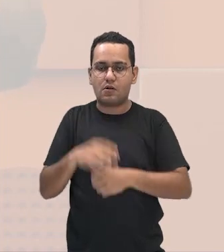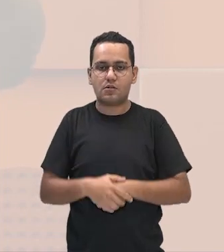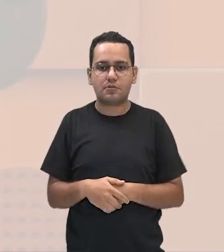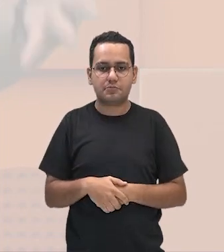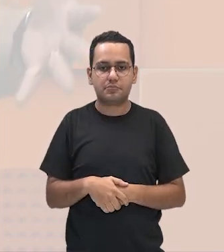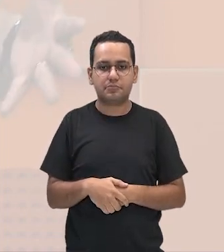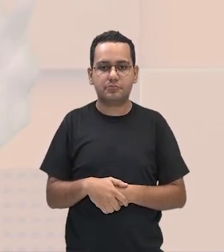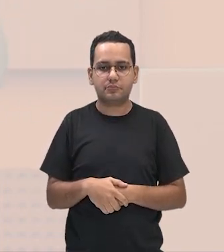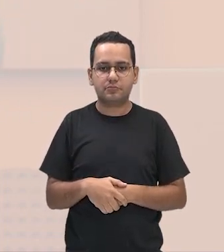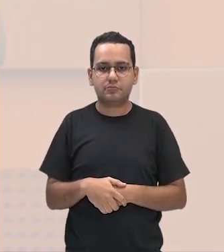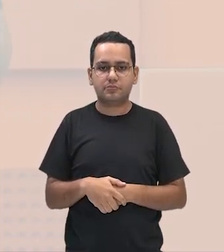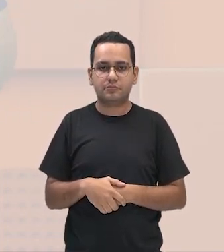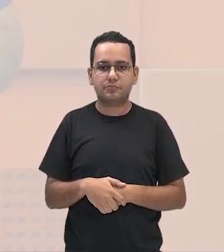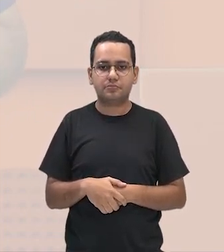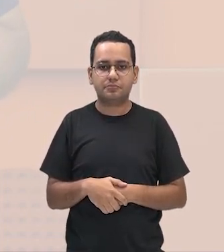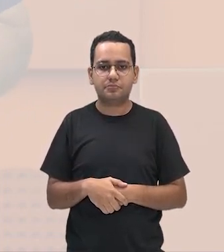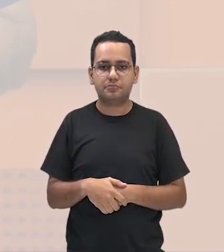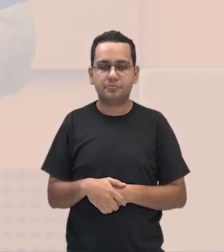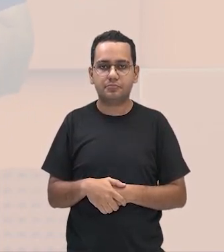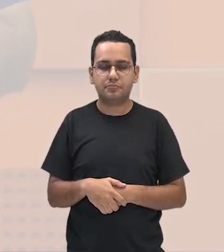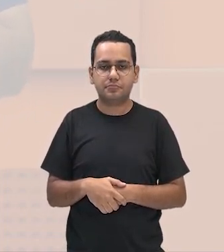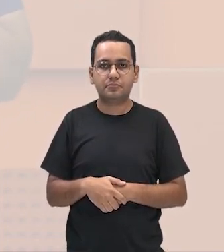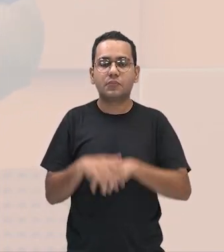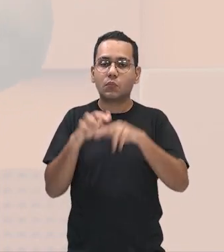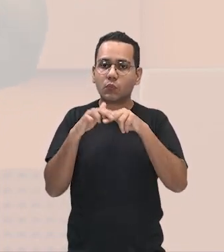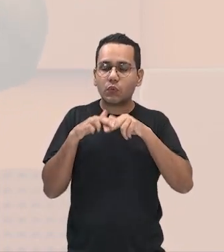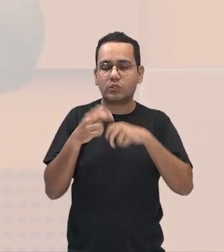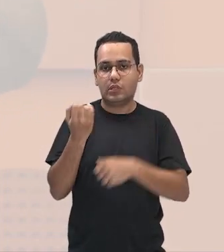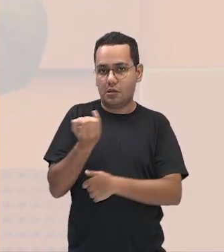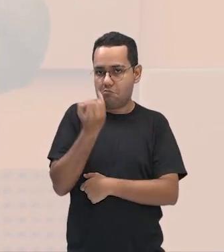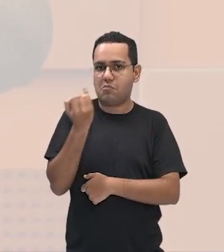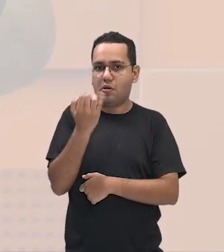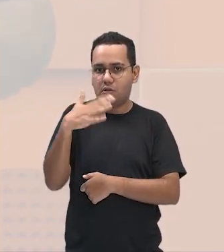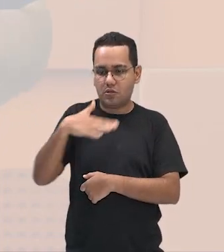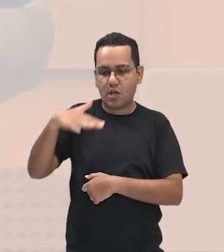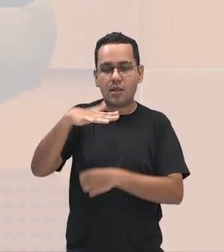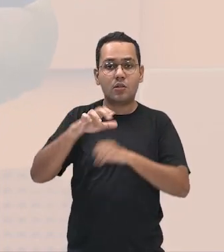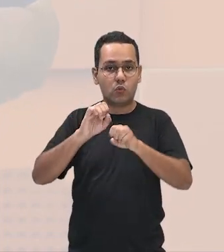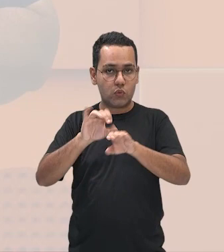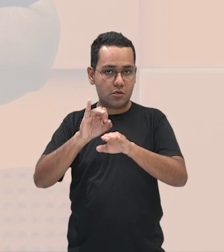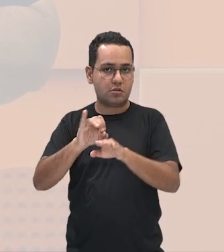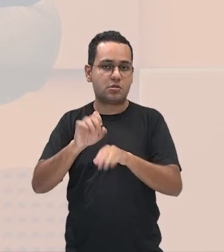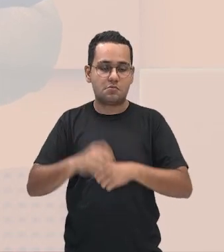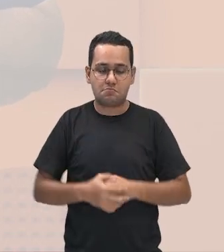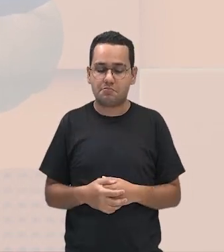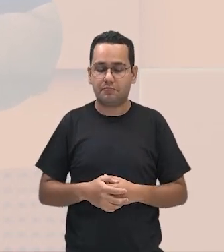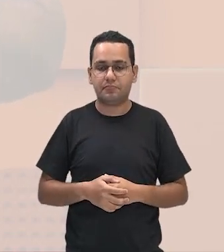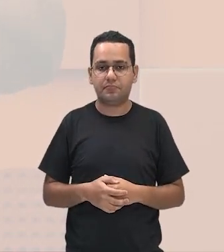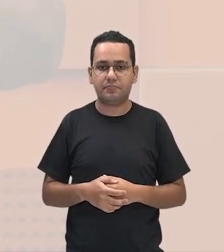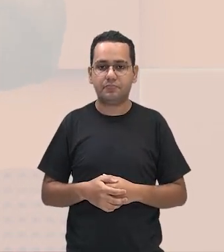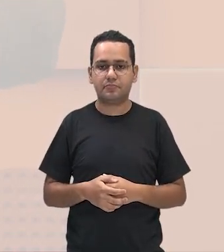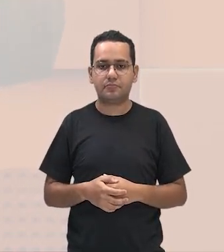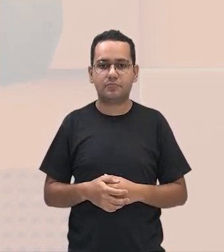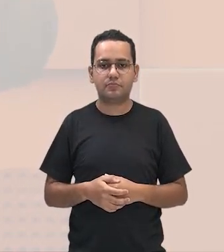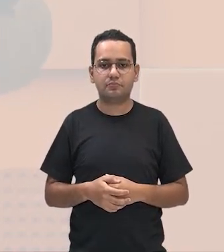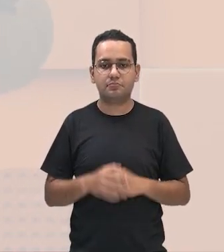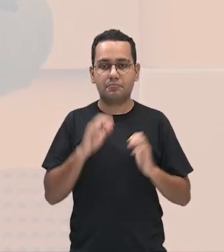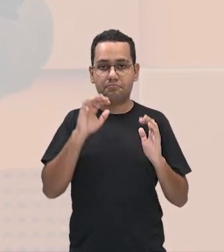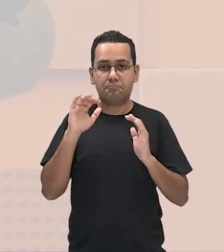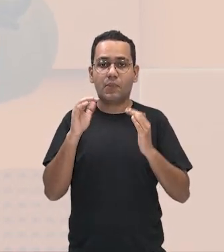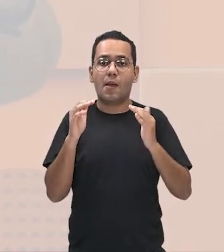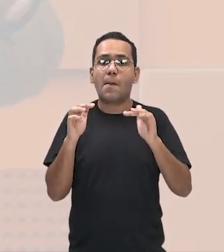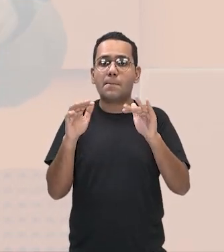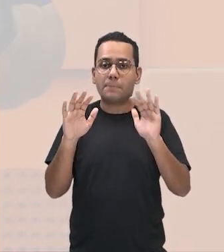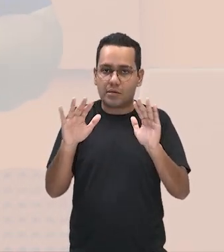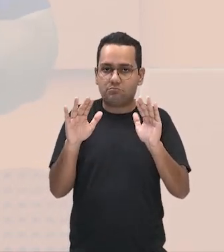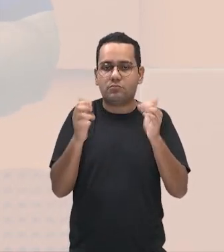essa importância, então, que eles dão ao ensinamento. E, claro, quando a gente fala um pouco mais sobre essa relação, então,